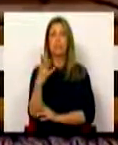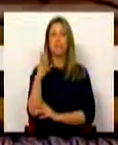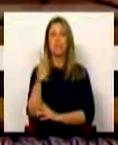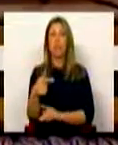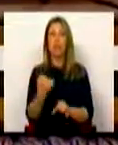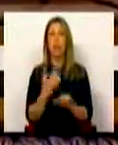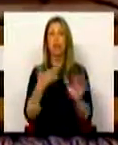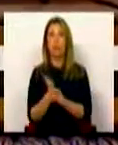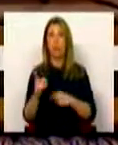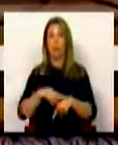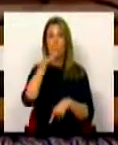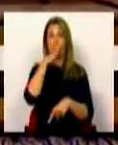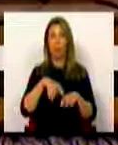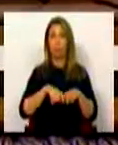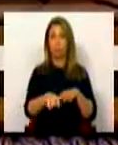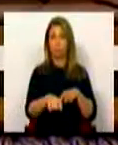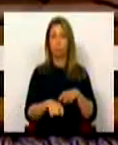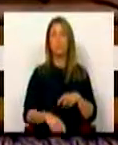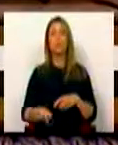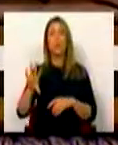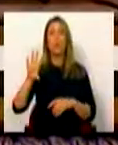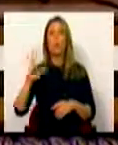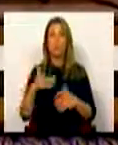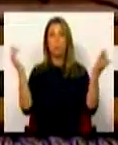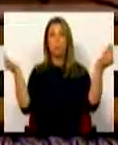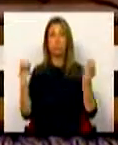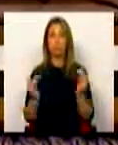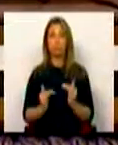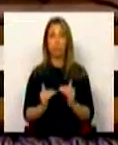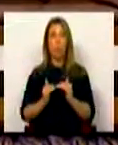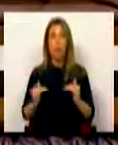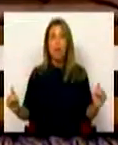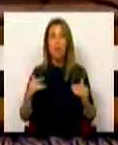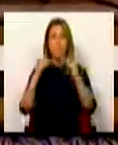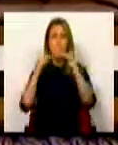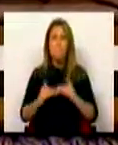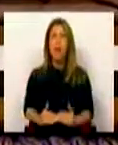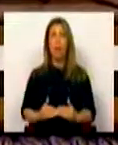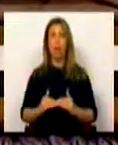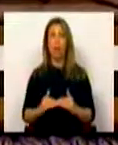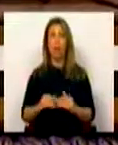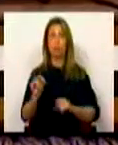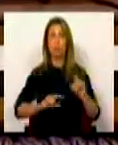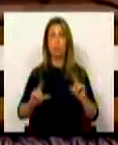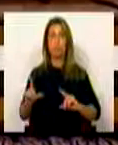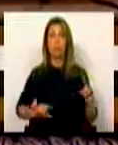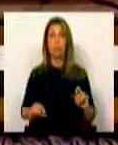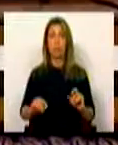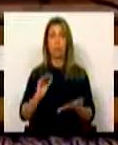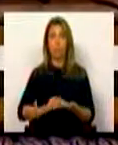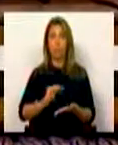legislatura, à altura em que o país reduziu para o nível mais baixo de sempre, desde que há estatísticas, a pobreza em